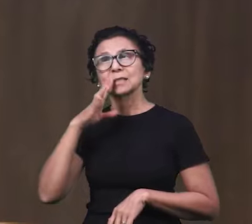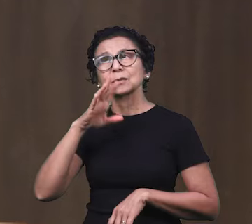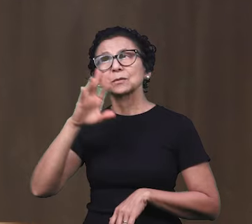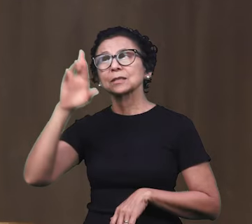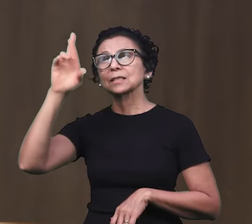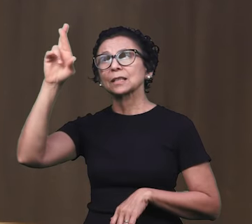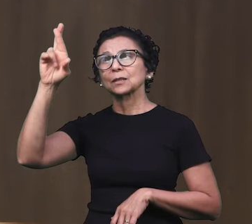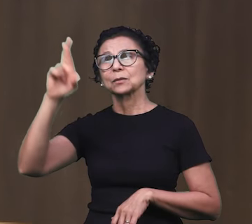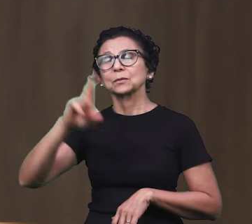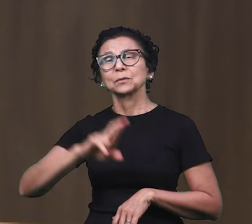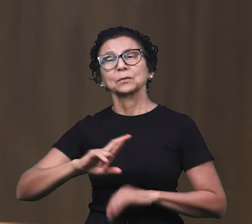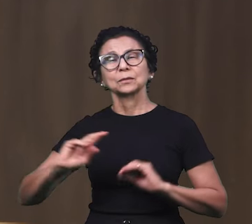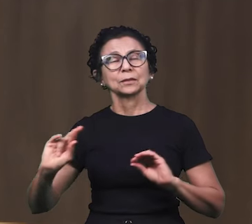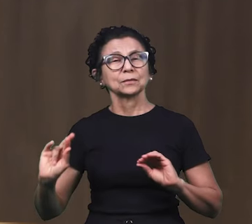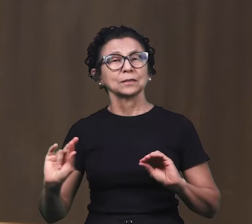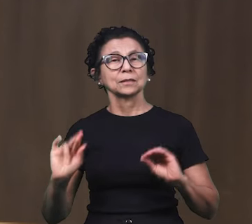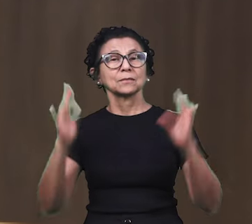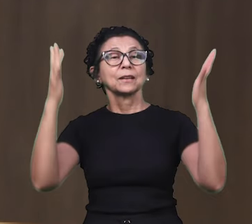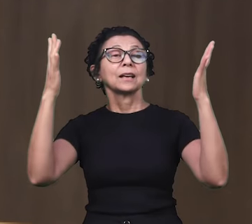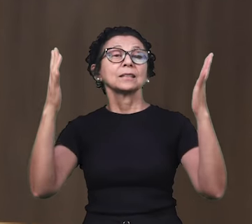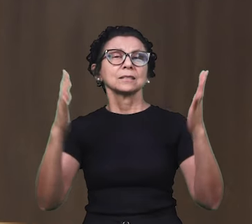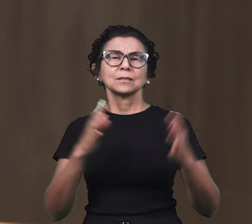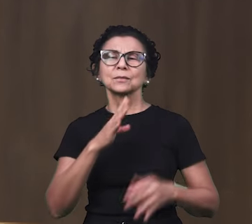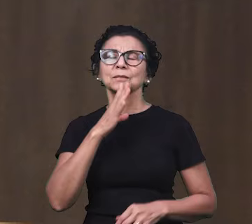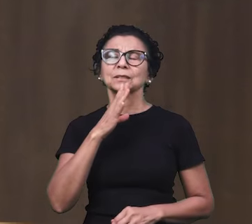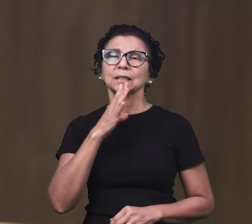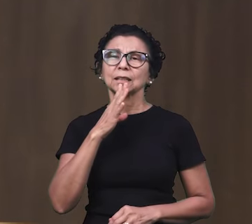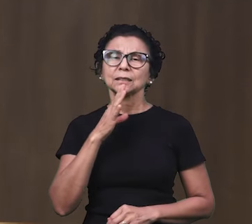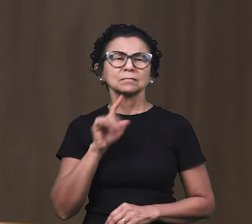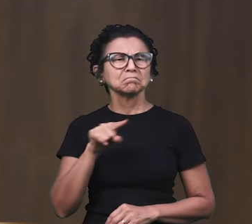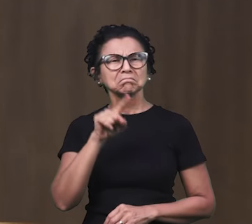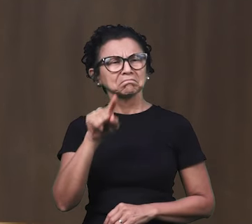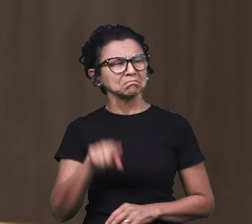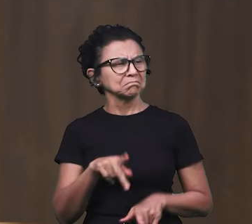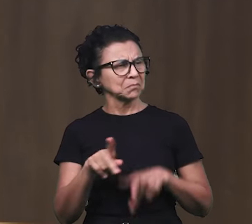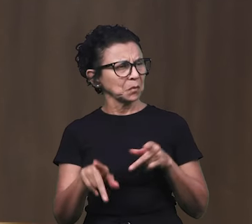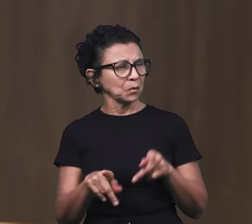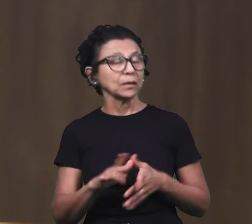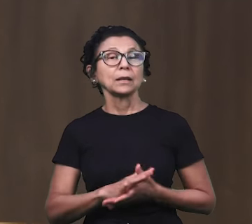povo é esse? É o povo de Deus. No passado, o